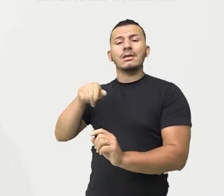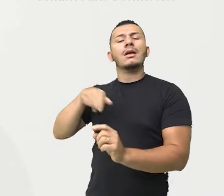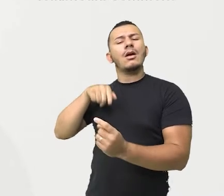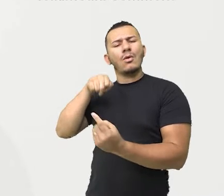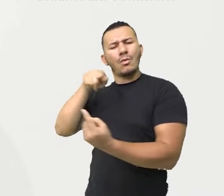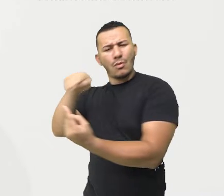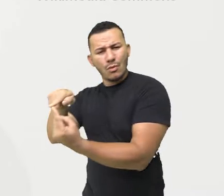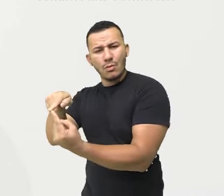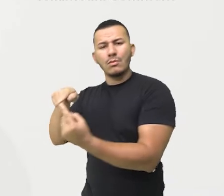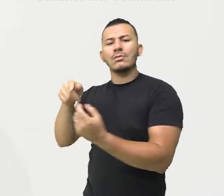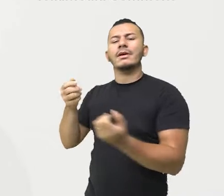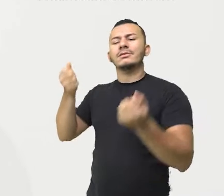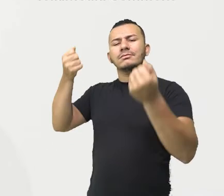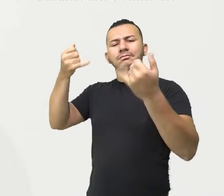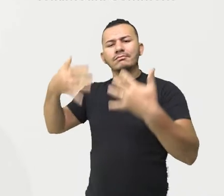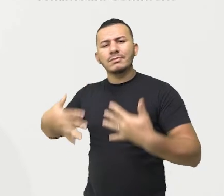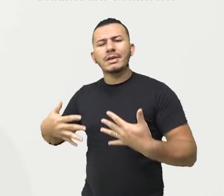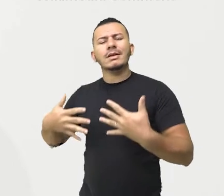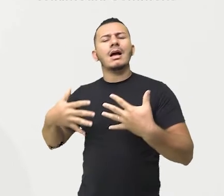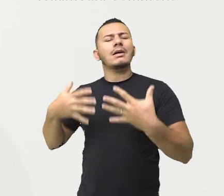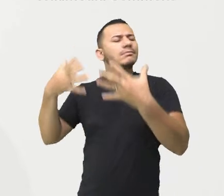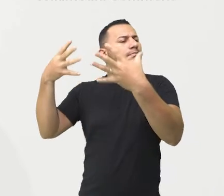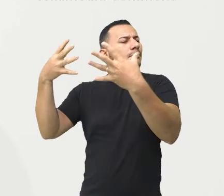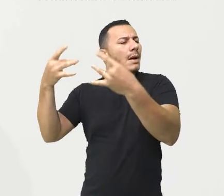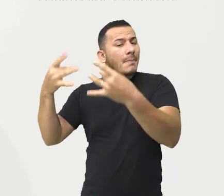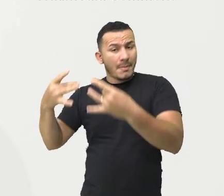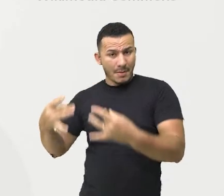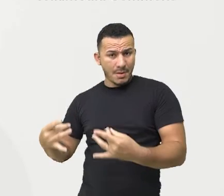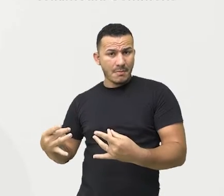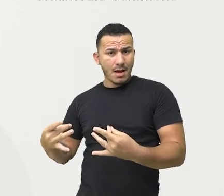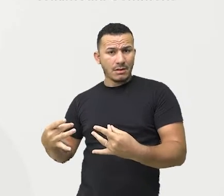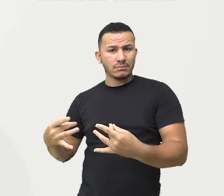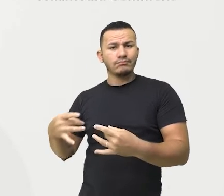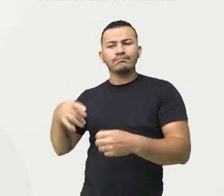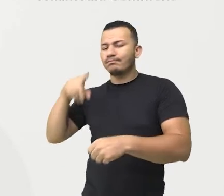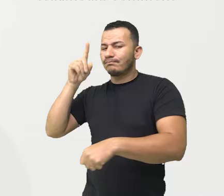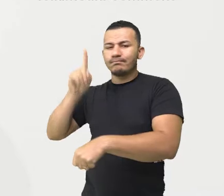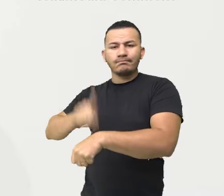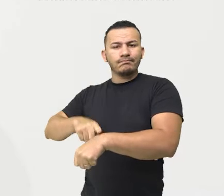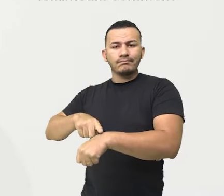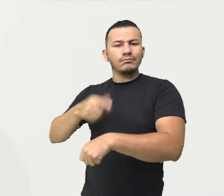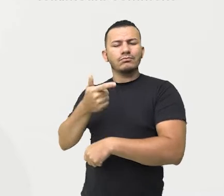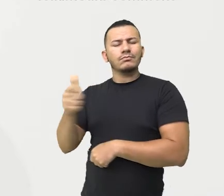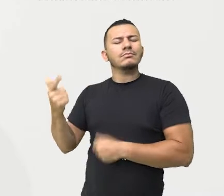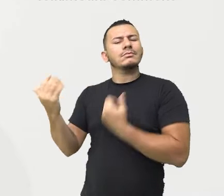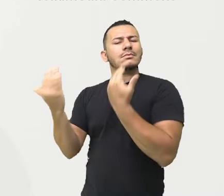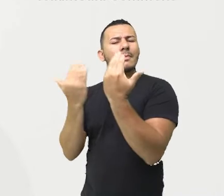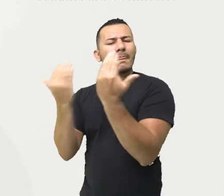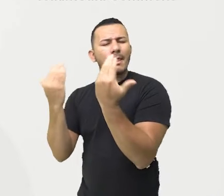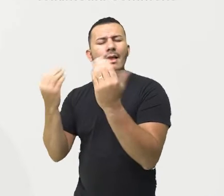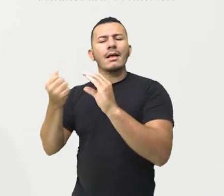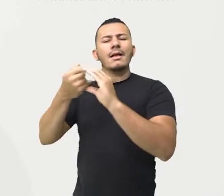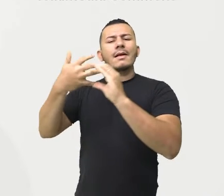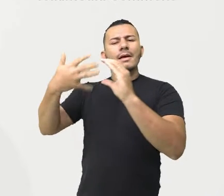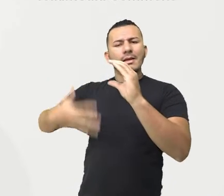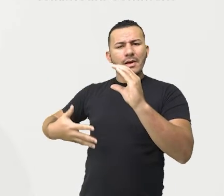exatamente o que ele está vendo, da forma exata como ele está vendo e real. as